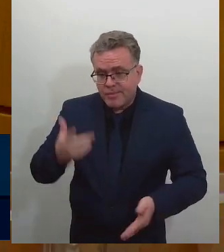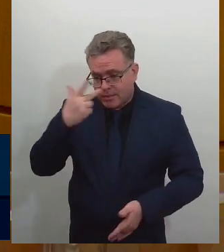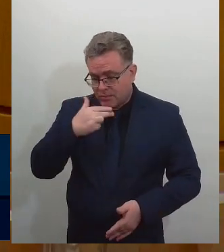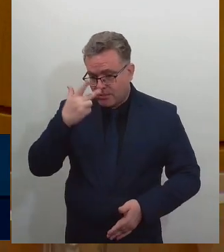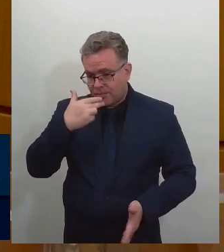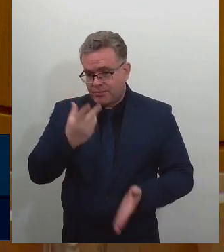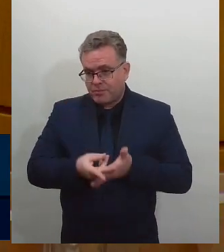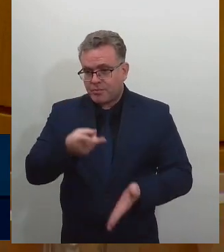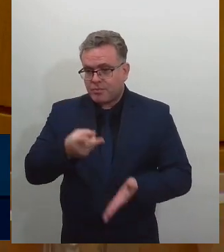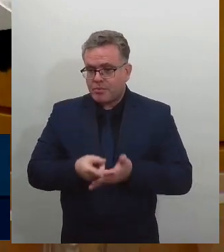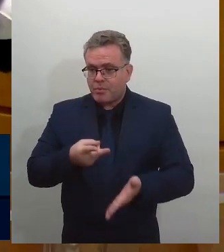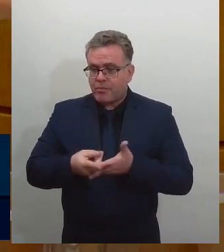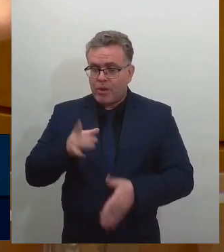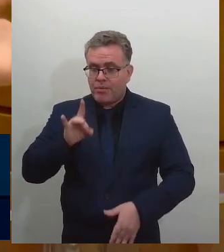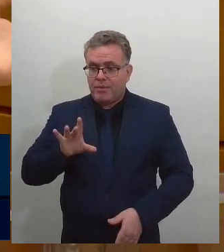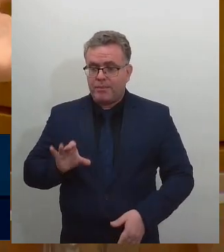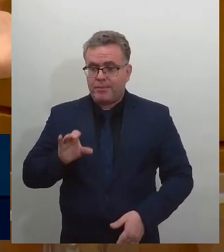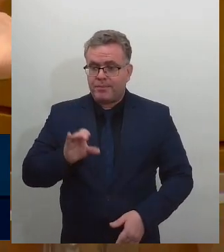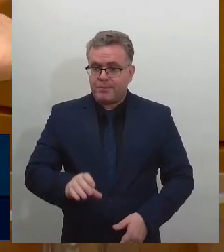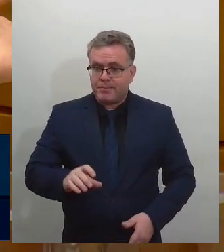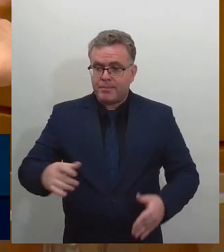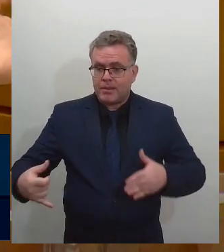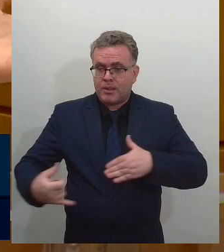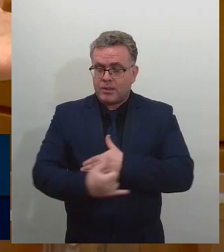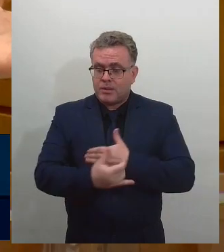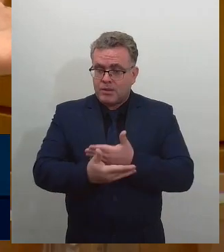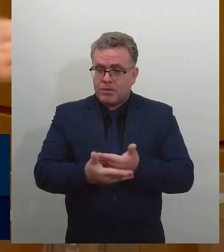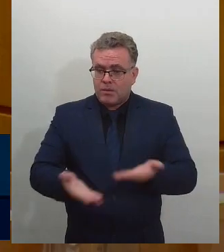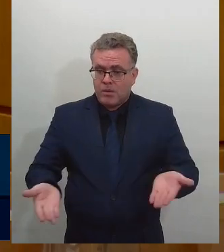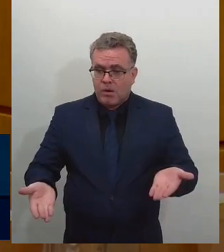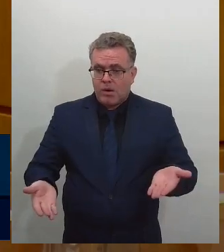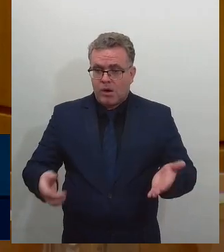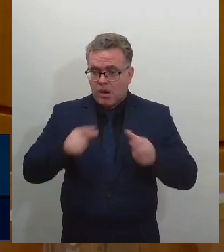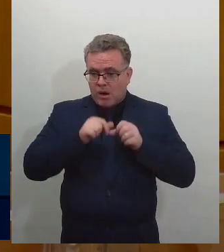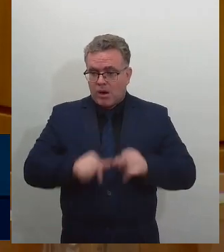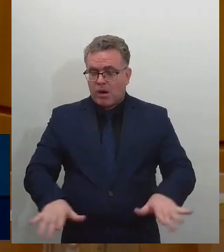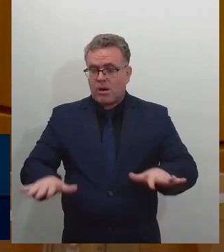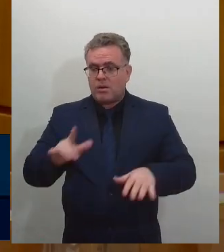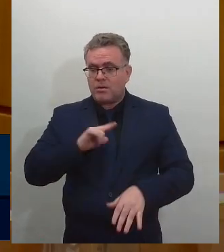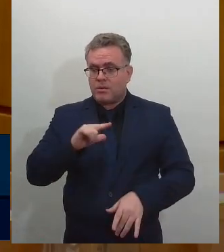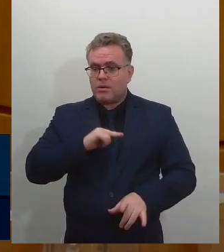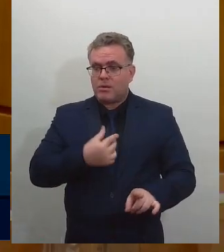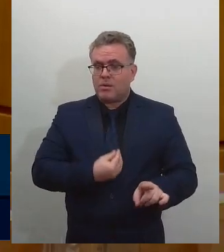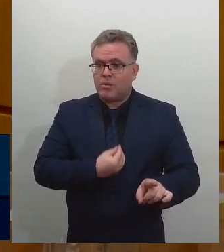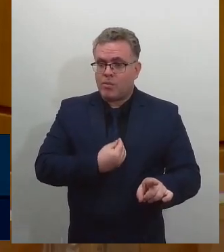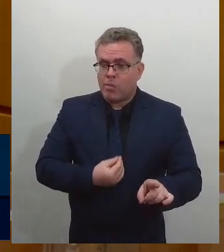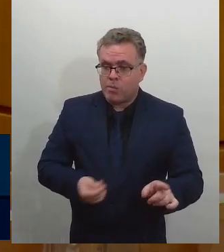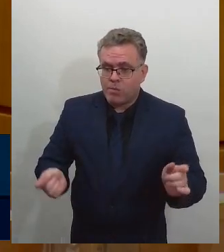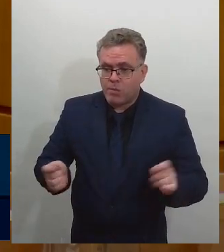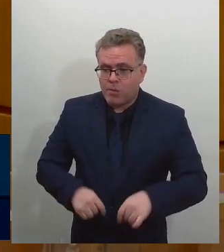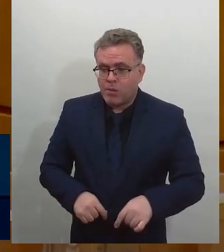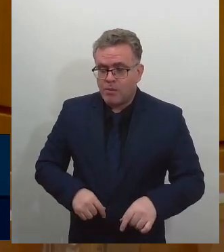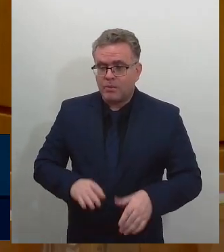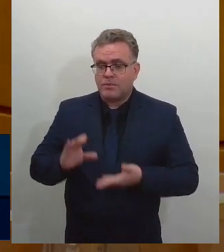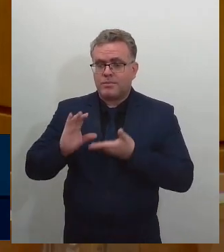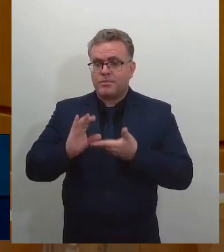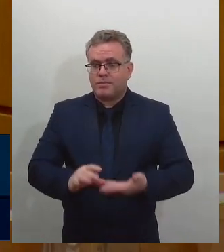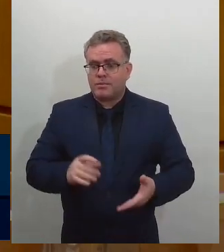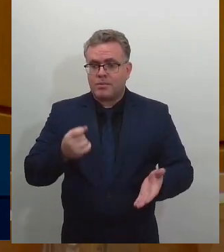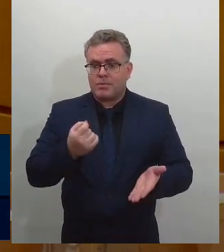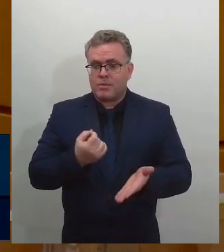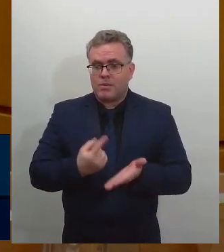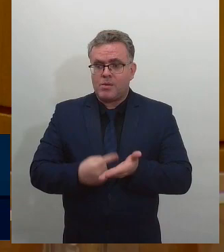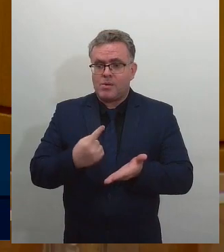na infraestrutura, porque a água está em abundância no rio. Você tem que arranjar recurso e dizer assim: ó, eu vou fazer uma ponte,